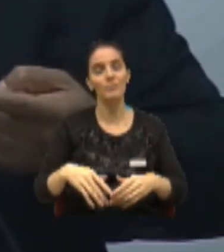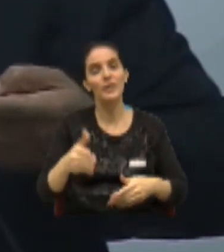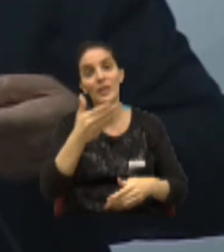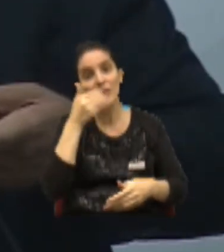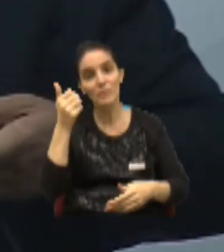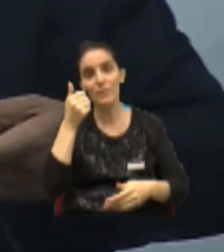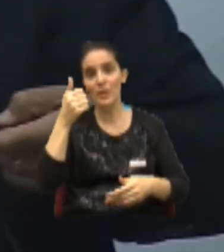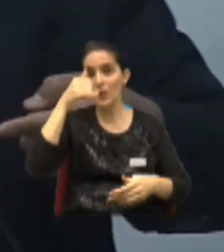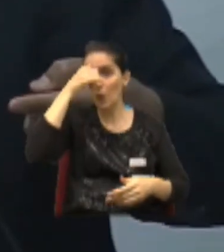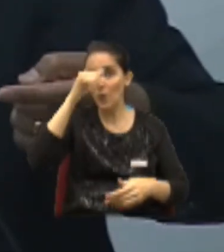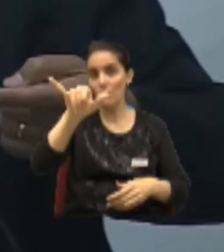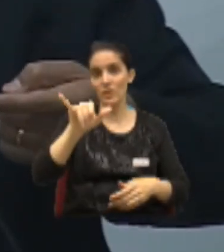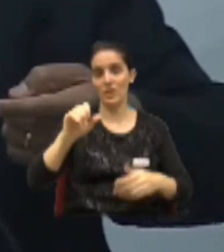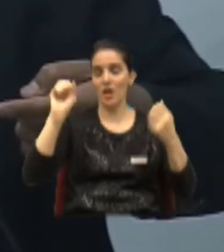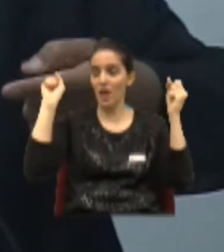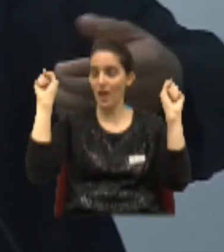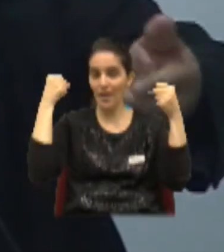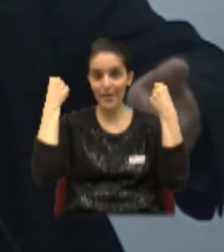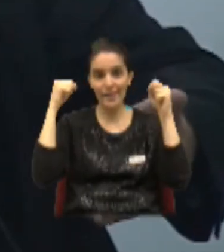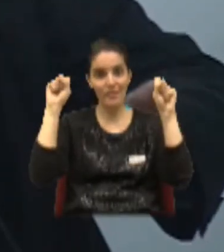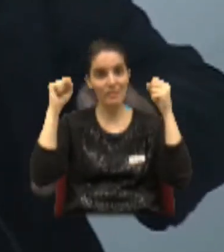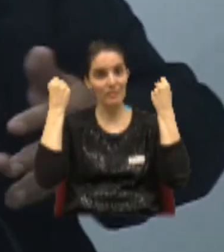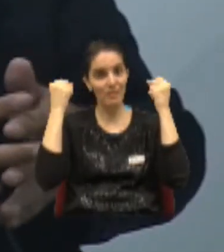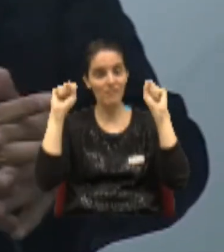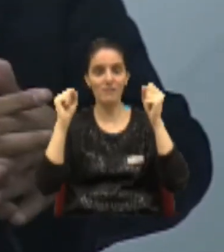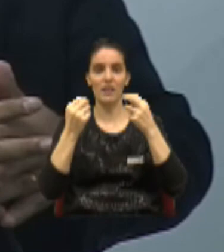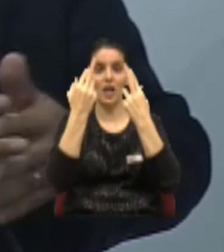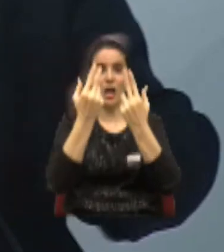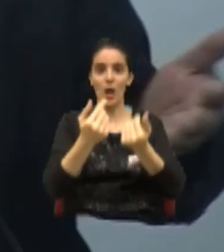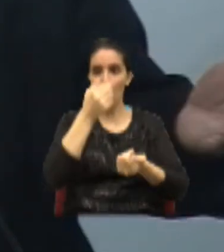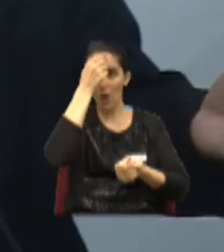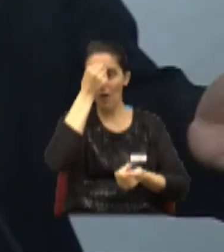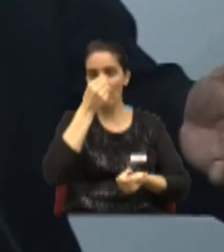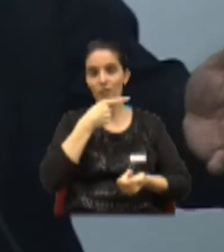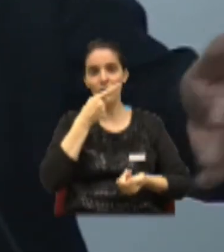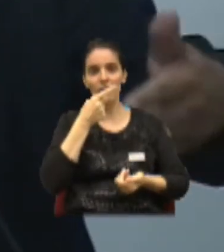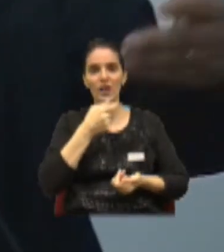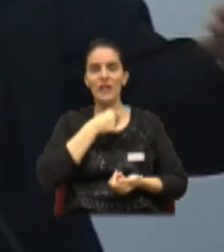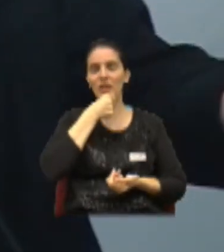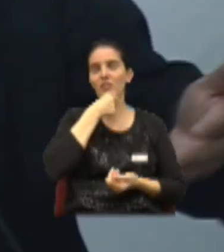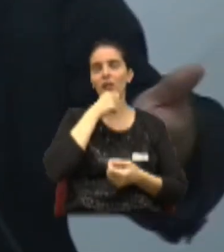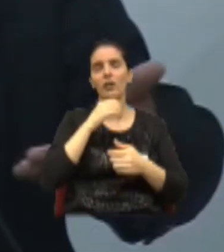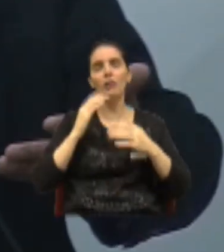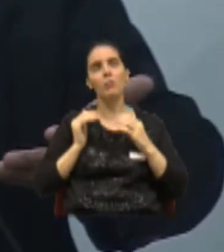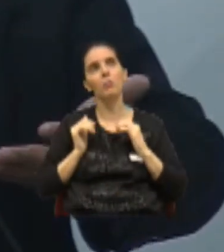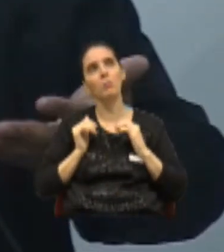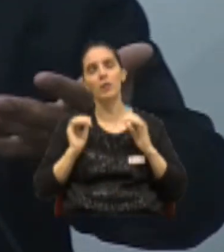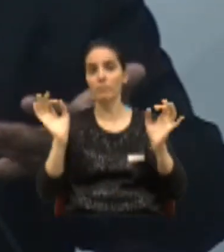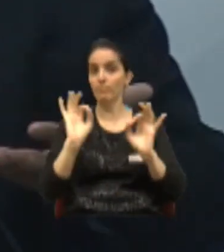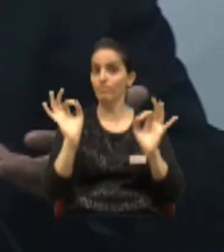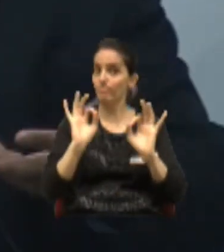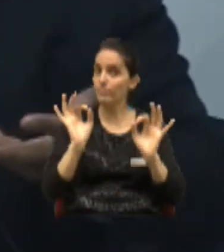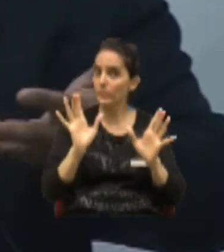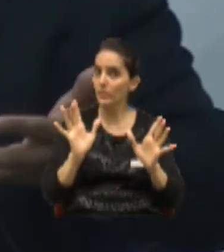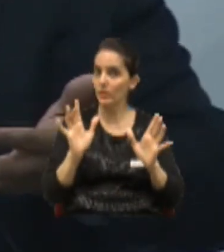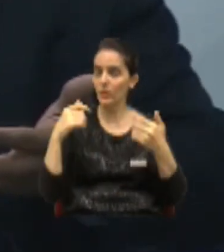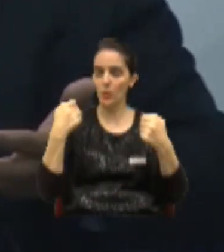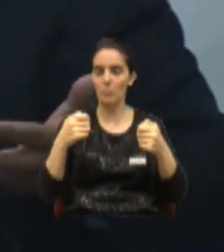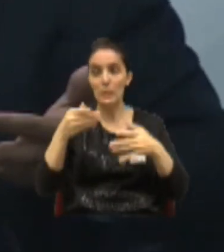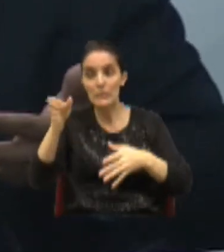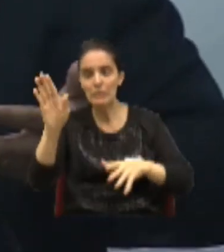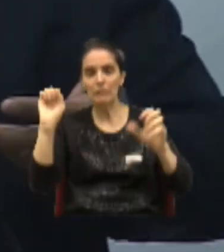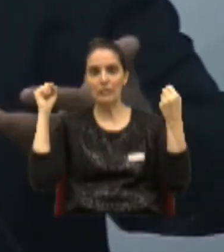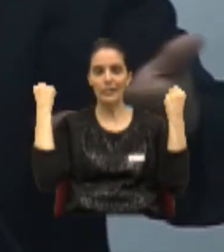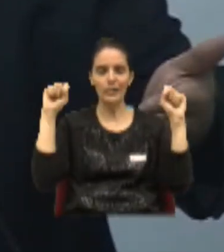fazer um exercício, para, por exemplo, como o senhor sempre diz para o idoso, ele não tem que ficar parado, não, tem que fazer o exercício. É bom para a circulação, bom